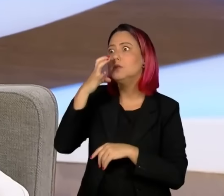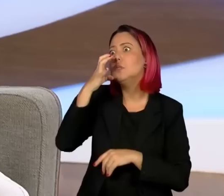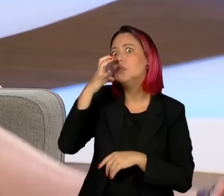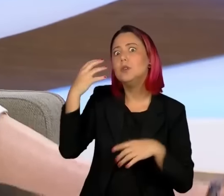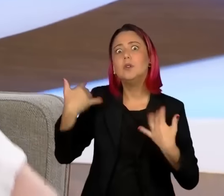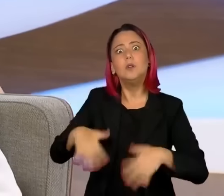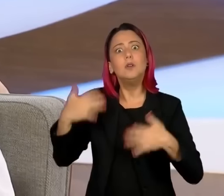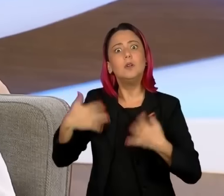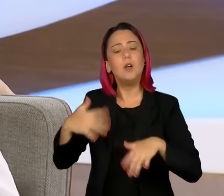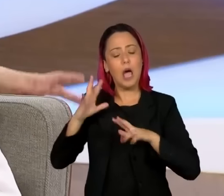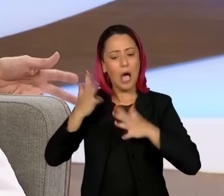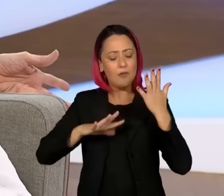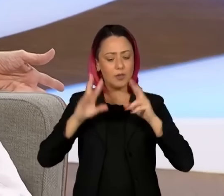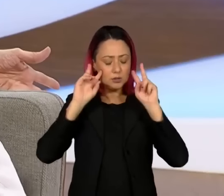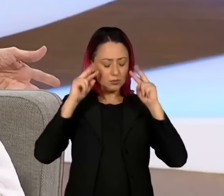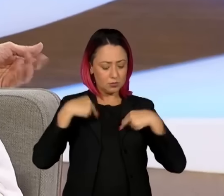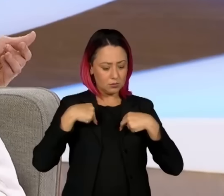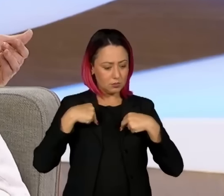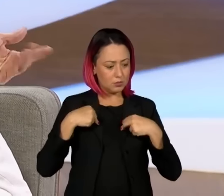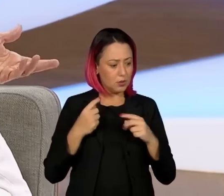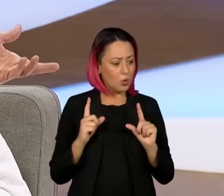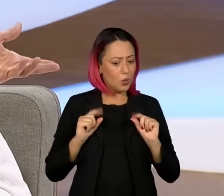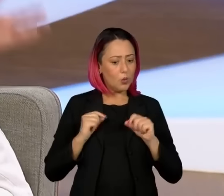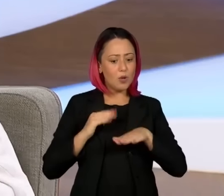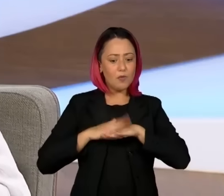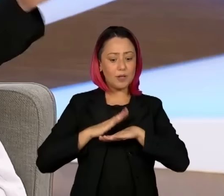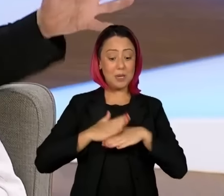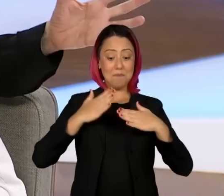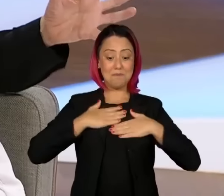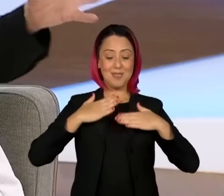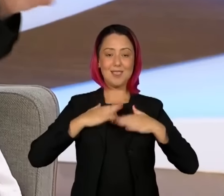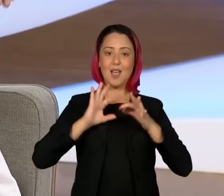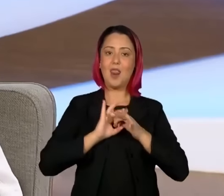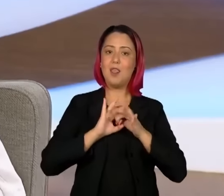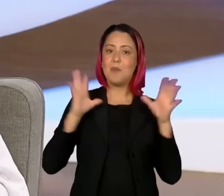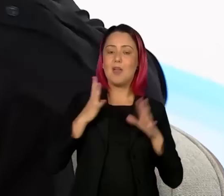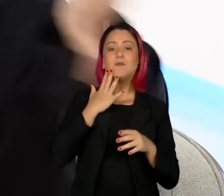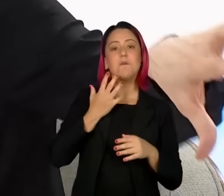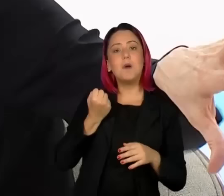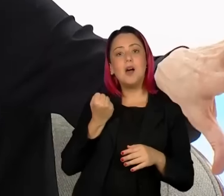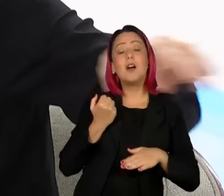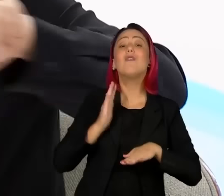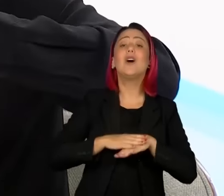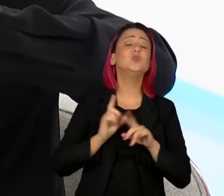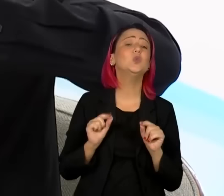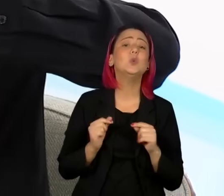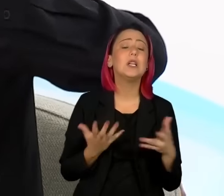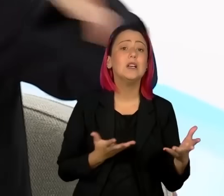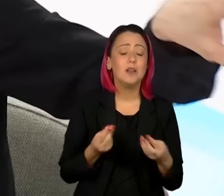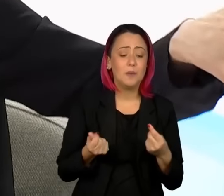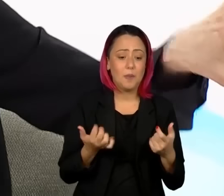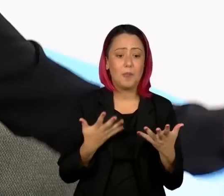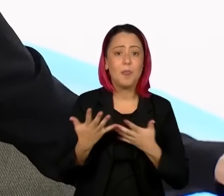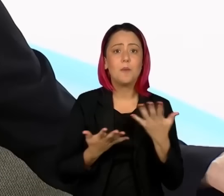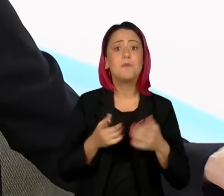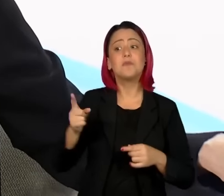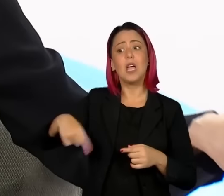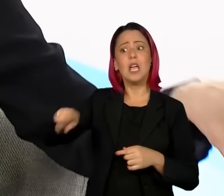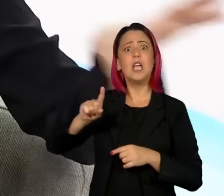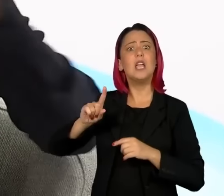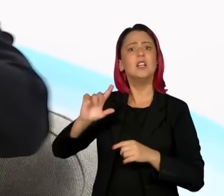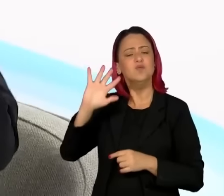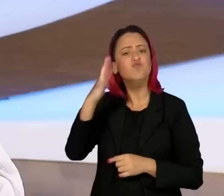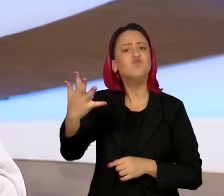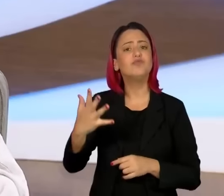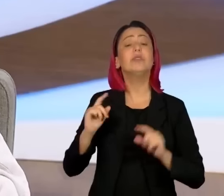pergunto o que que eu faço com a minha liberdade Essa é a questão a questão é menos eles estão achados